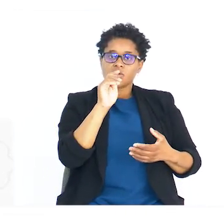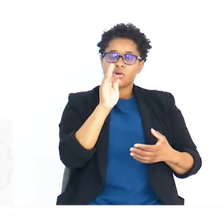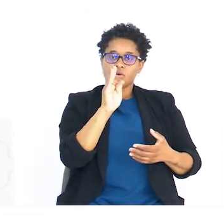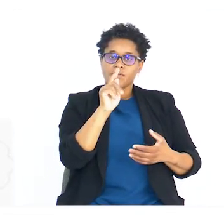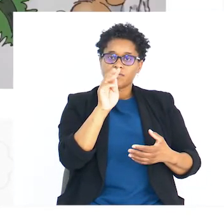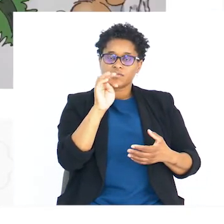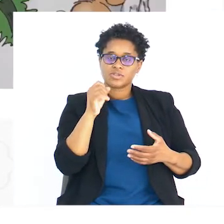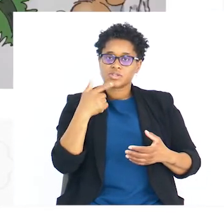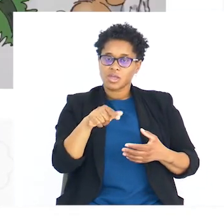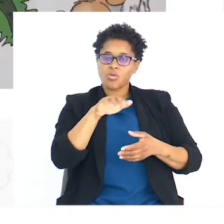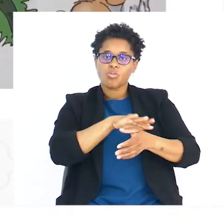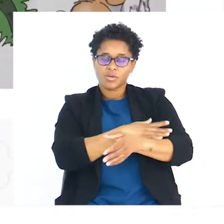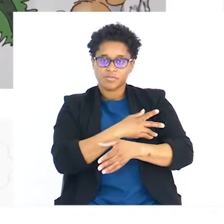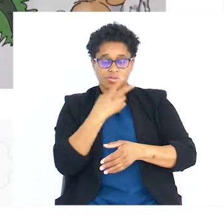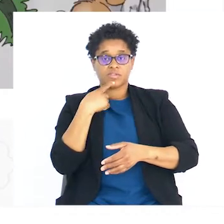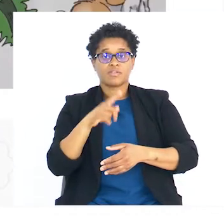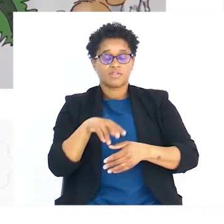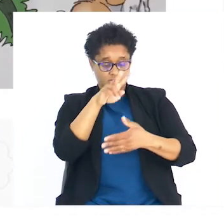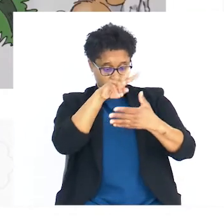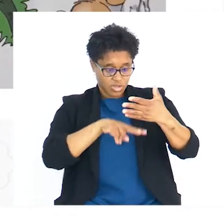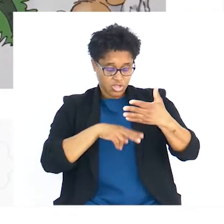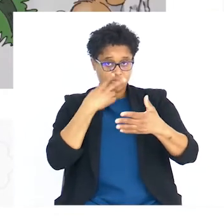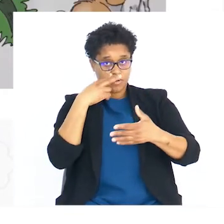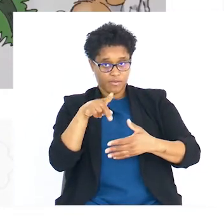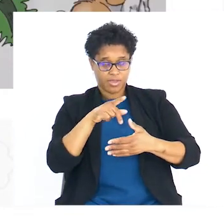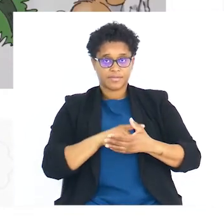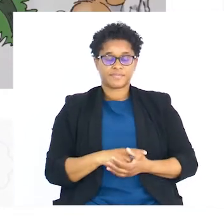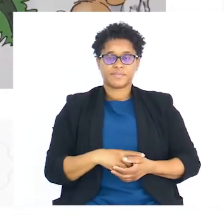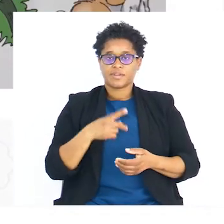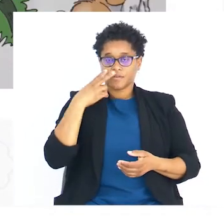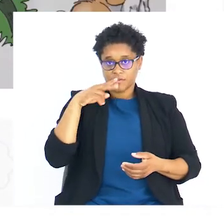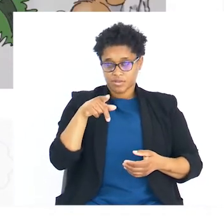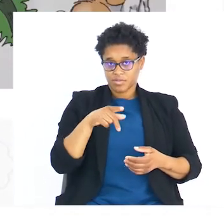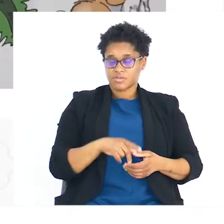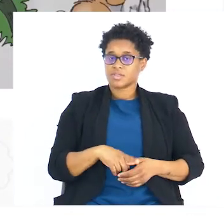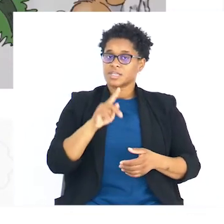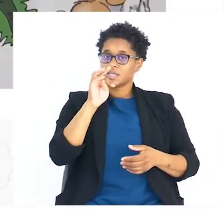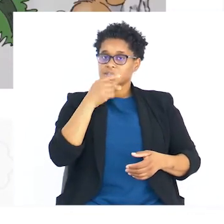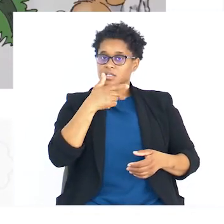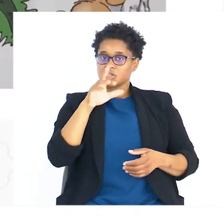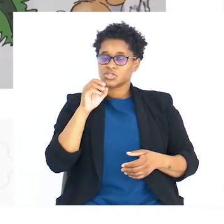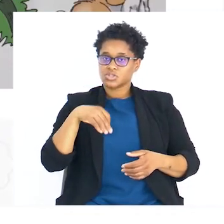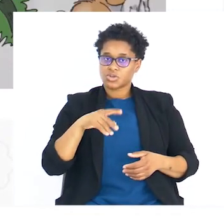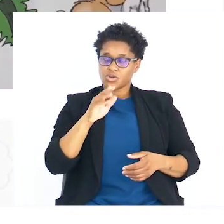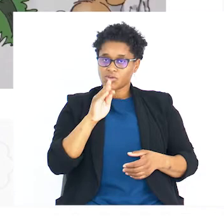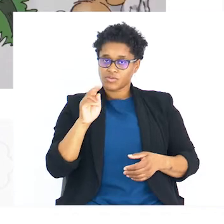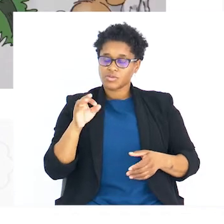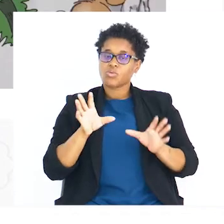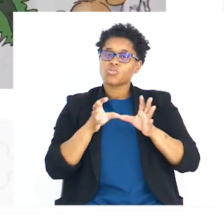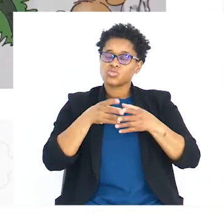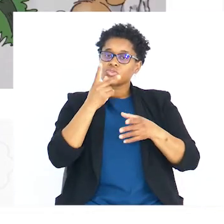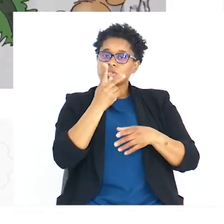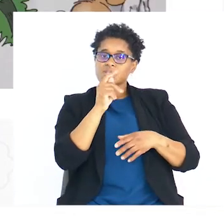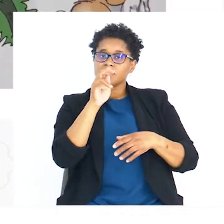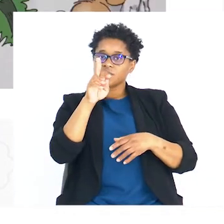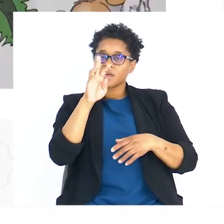o poema? Vamos voltar ao texto para verem. Então vimos que Estrofe é um conjunto de